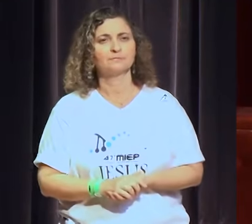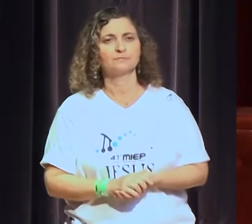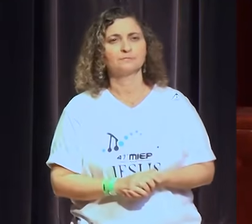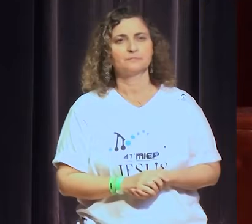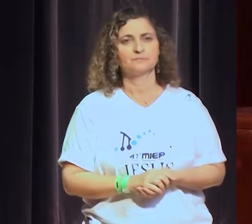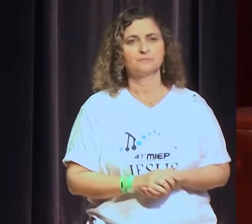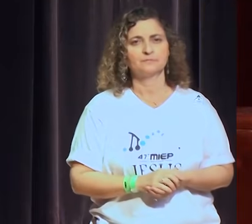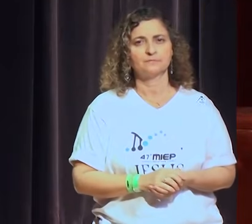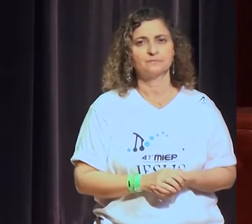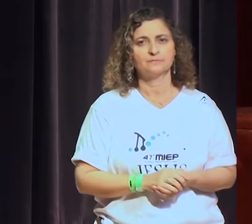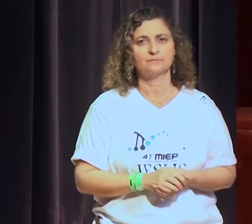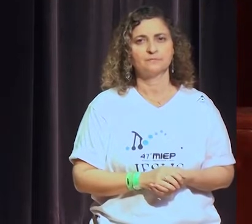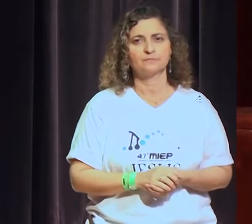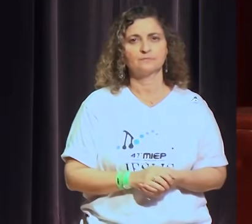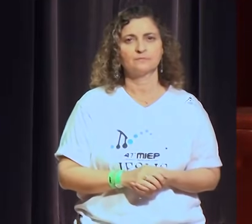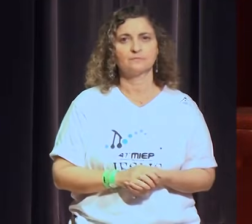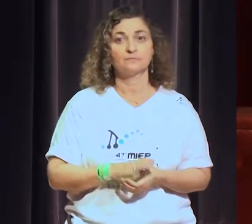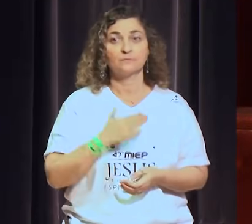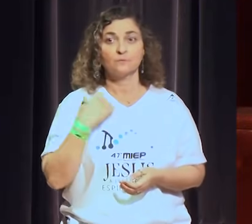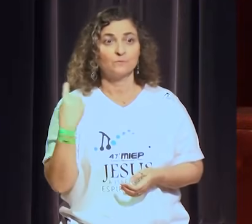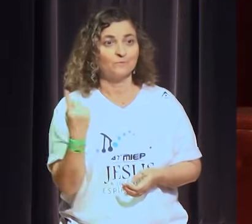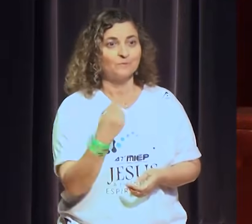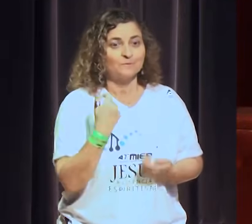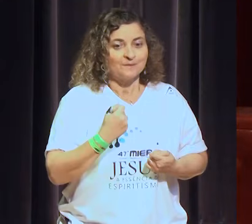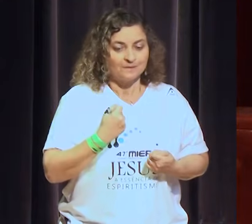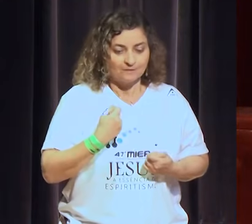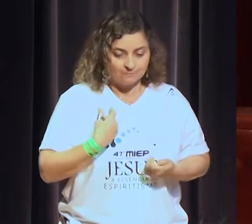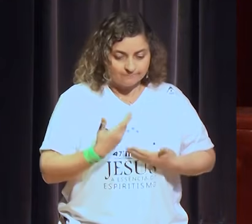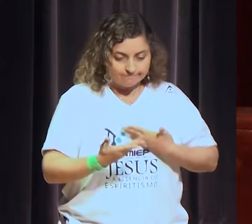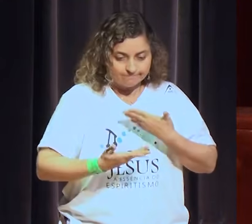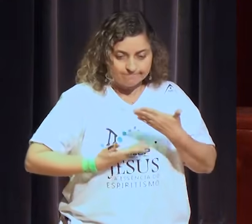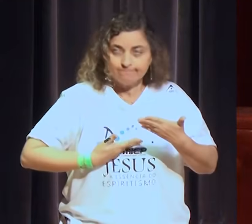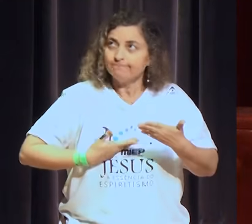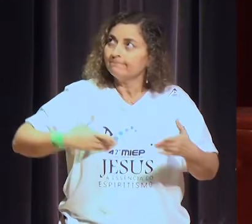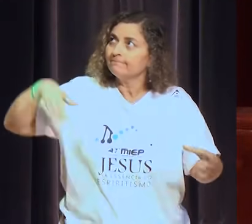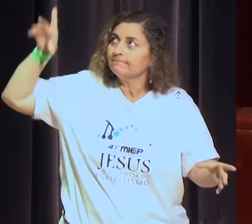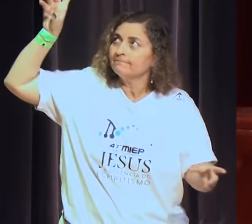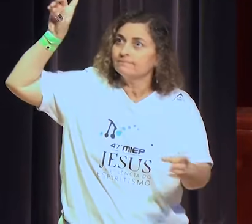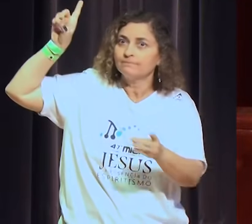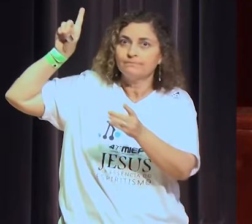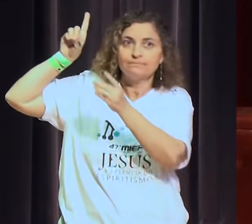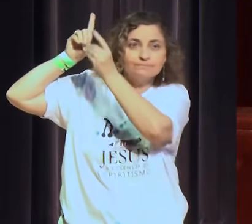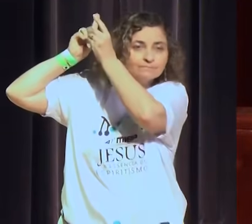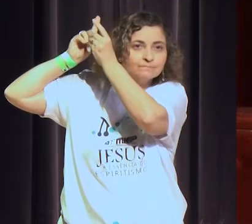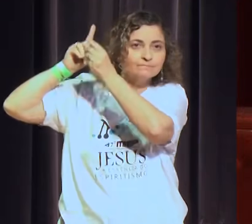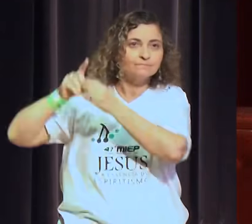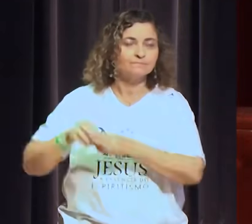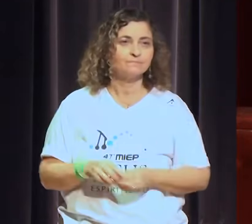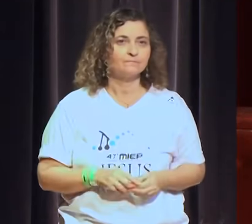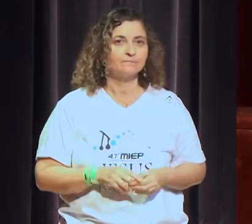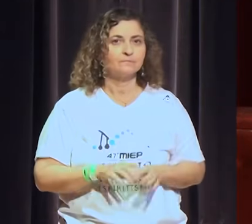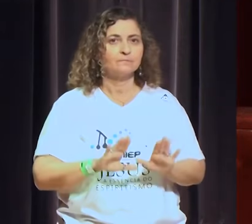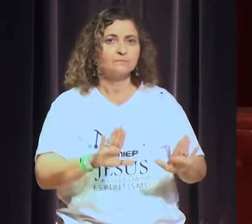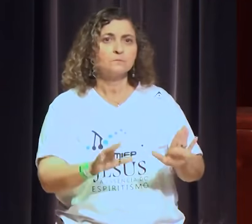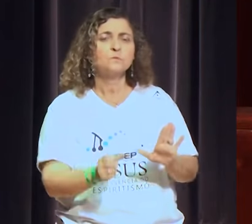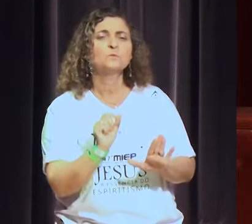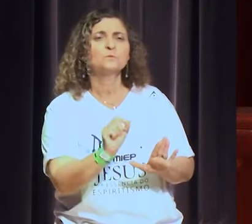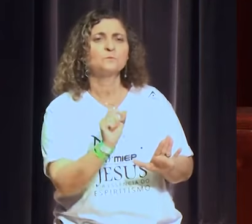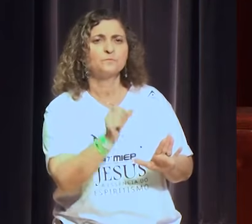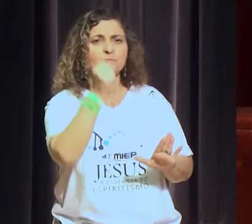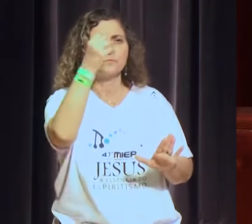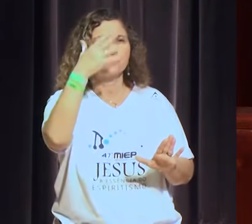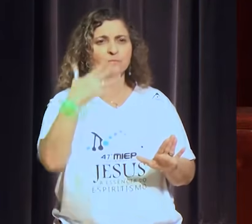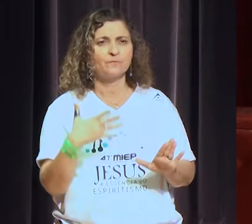Então, nós vamos lidando com o divino. Acontece que todos os espíritos encarnados na Terra estão